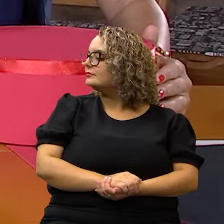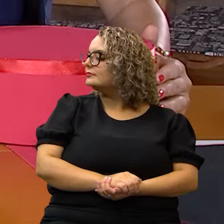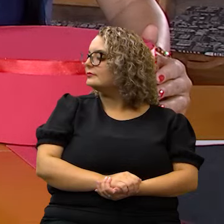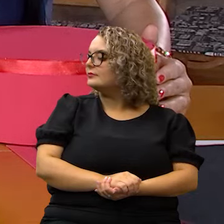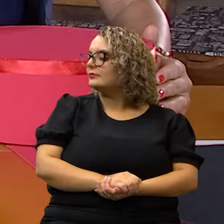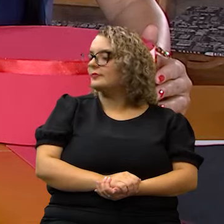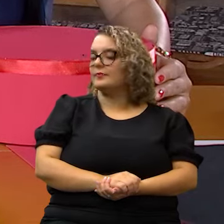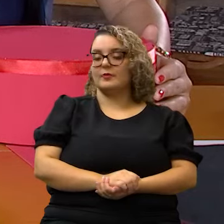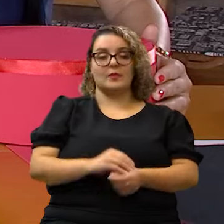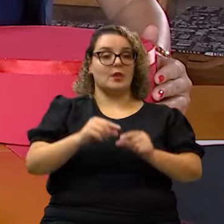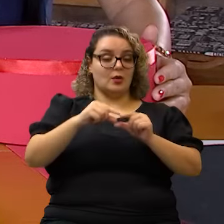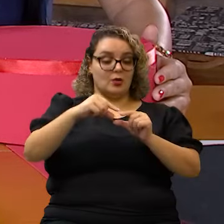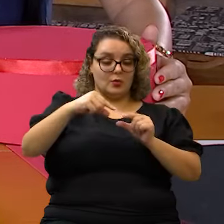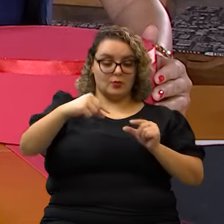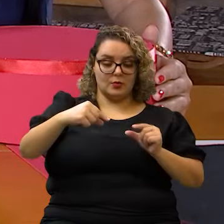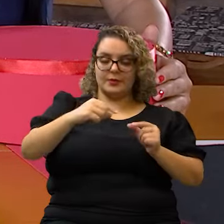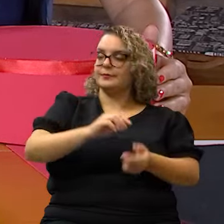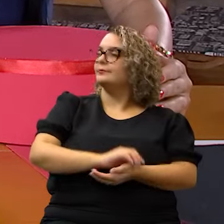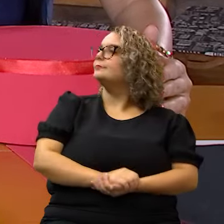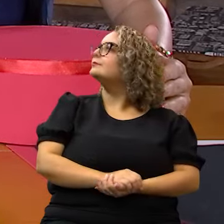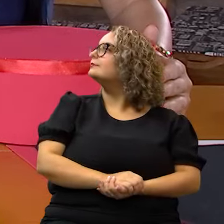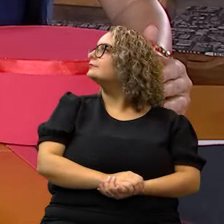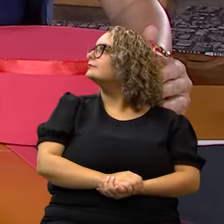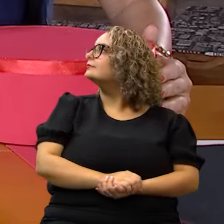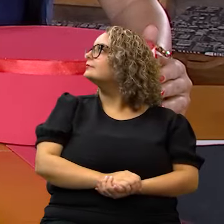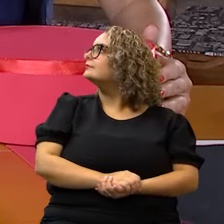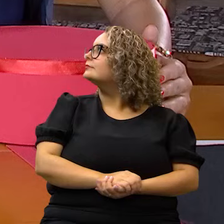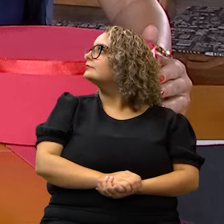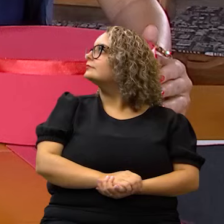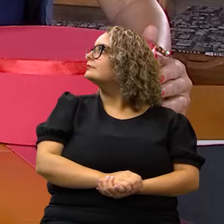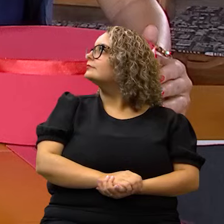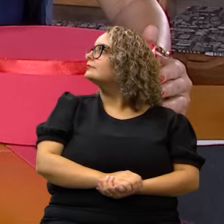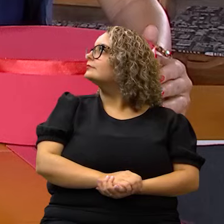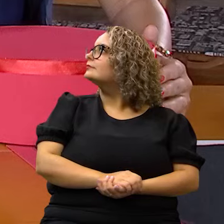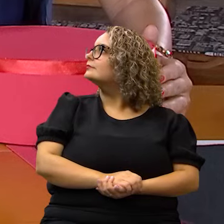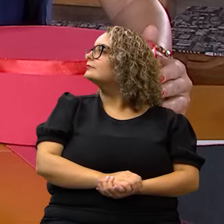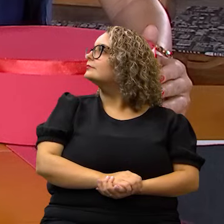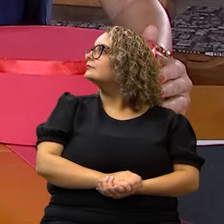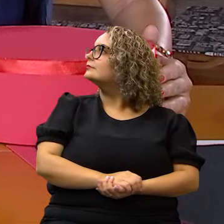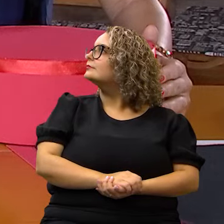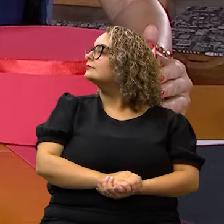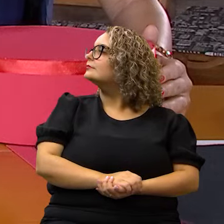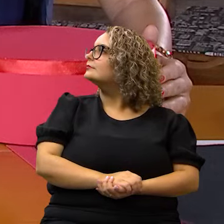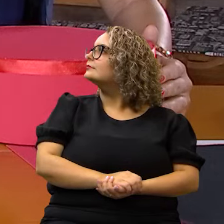Uhum. Aí esse pedacinho você vai pôr aqui, ó.